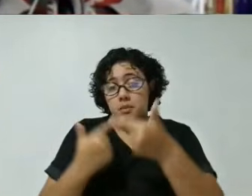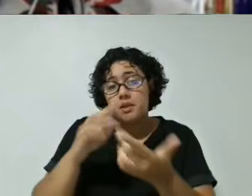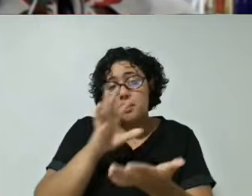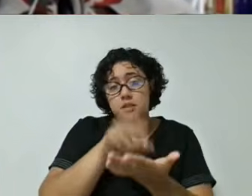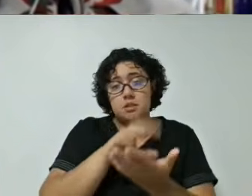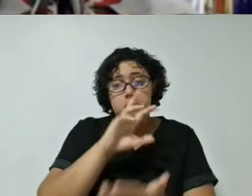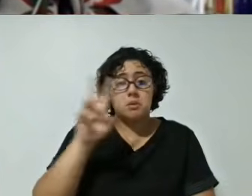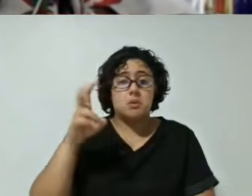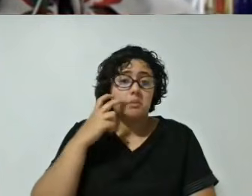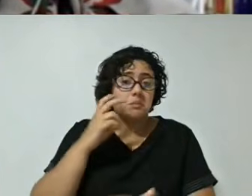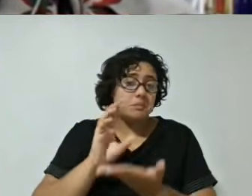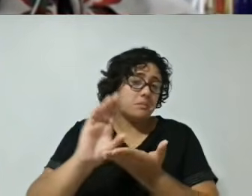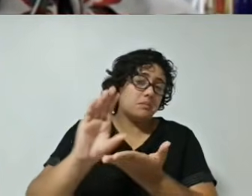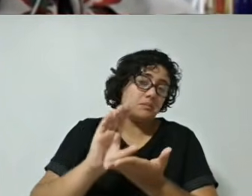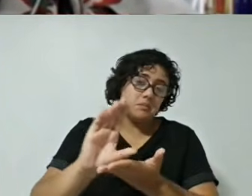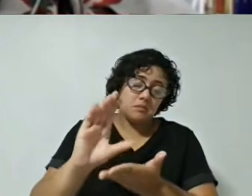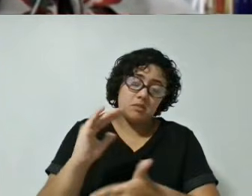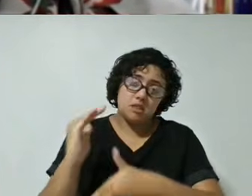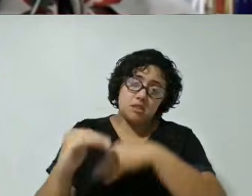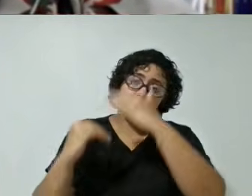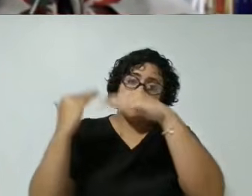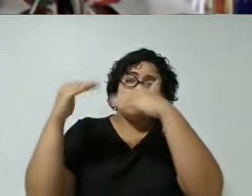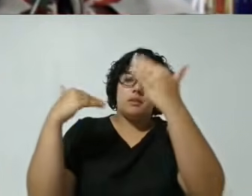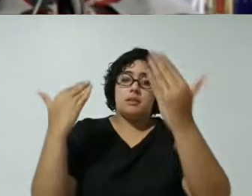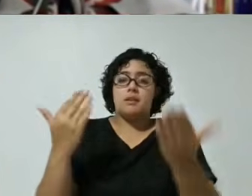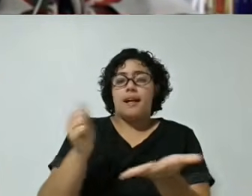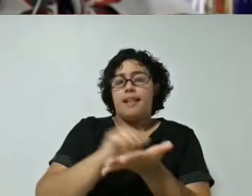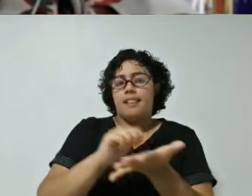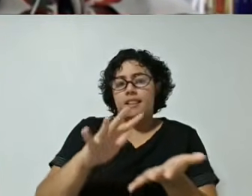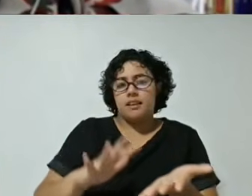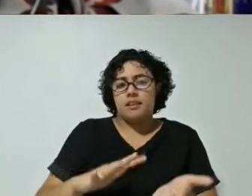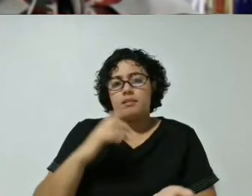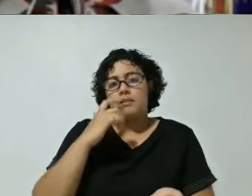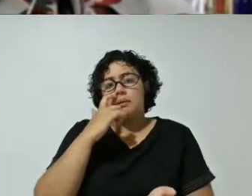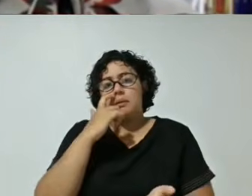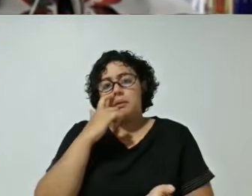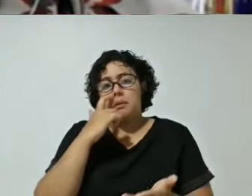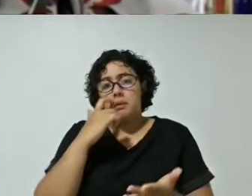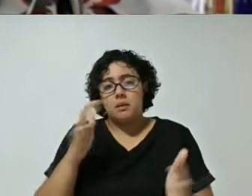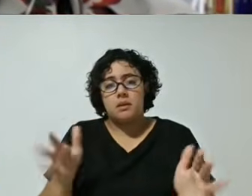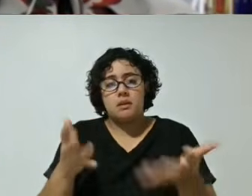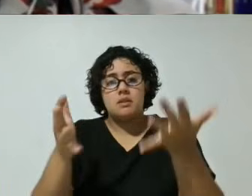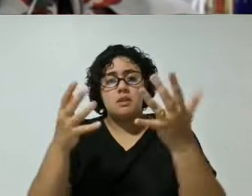contribuí, né, desenvolvendo atividades, né, de incentivo à leitura.